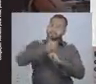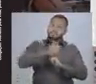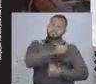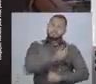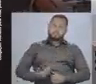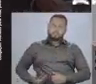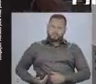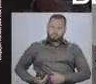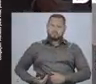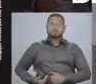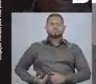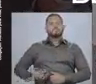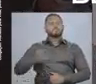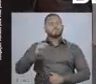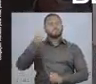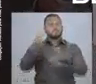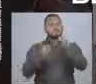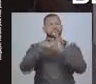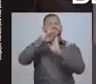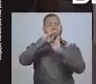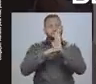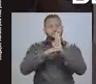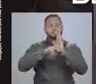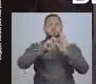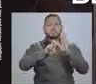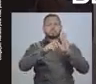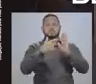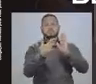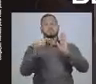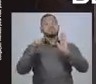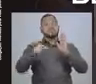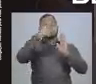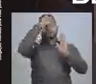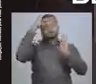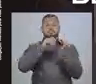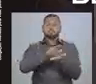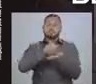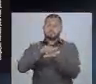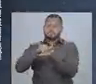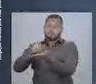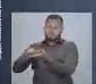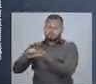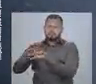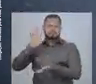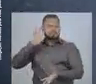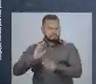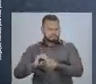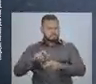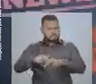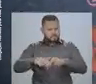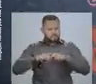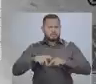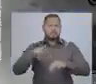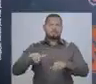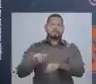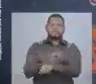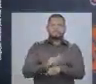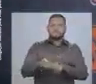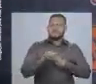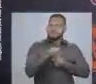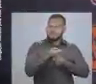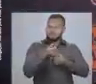governos e o Distrito Industrial perdeu mais de 52 mil empregos. Será por isso que eles